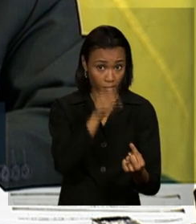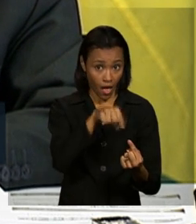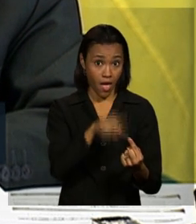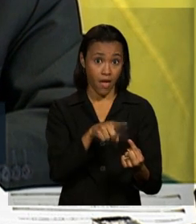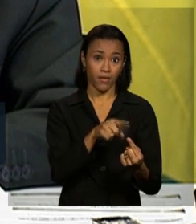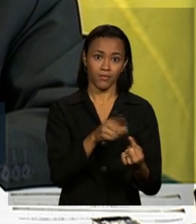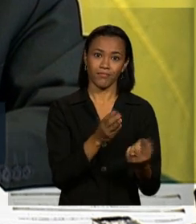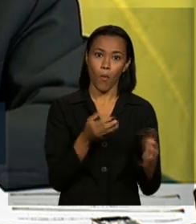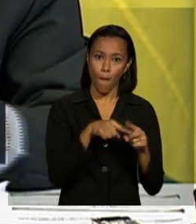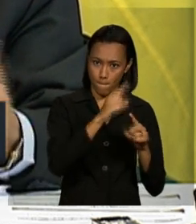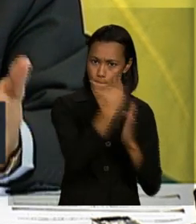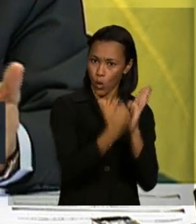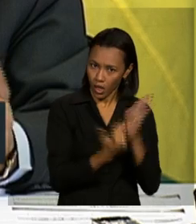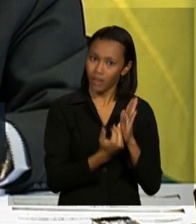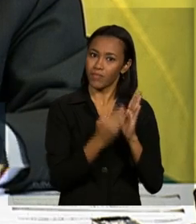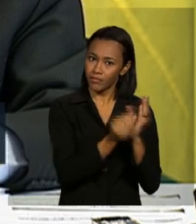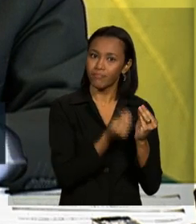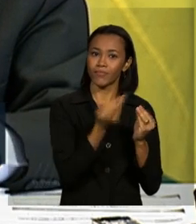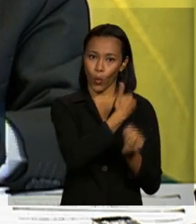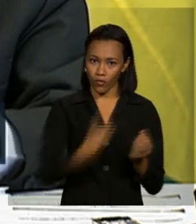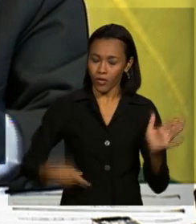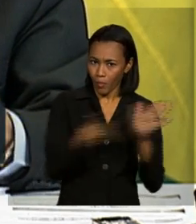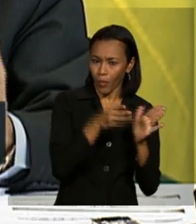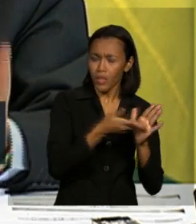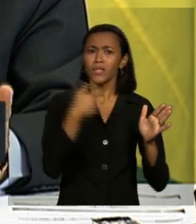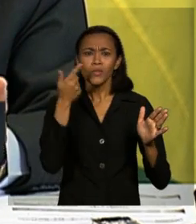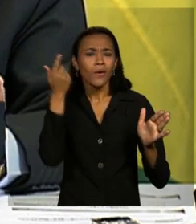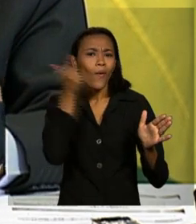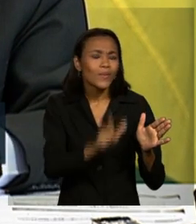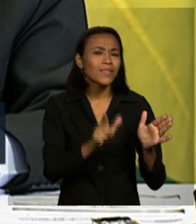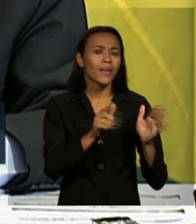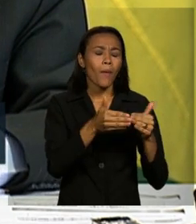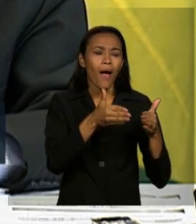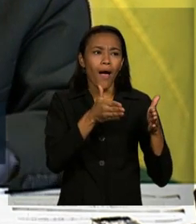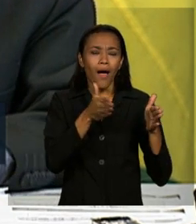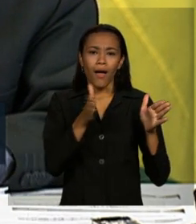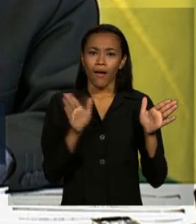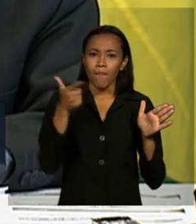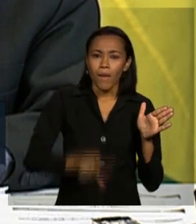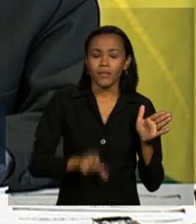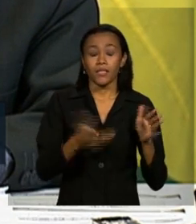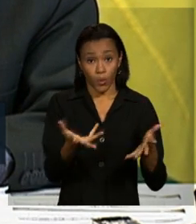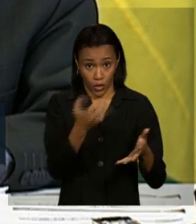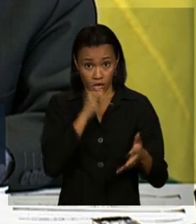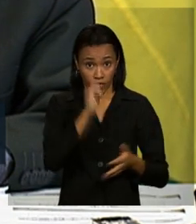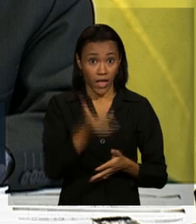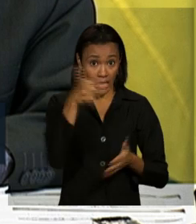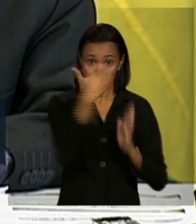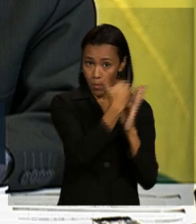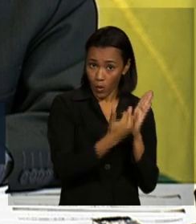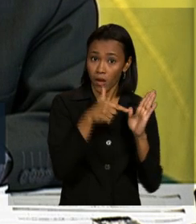de concessões do governo e evidente isso ganha uma amplitude maior eu diria que este